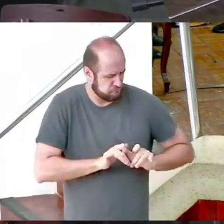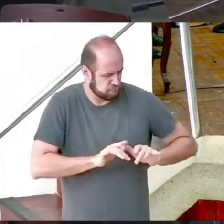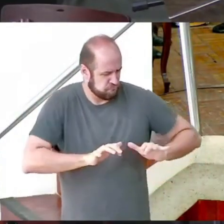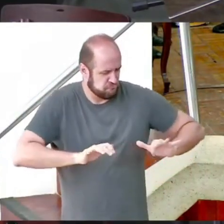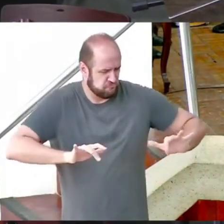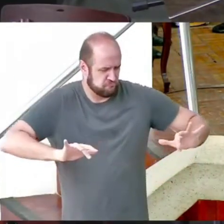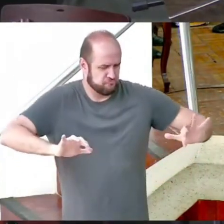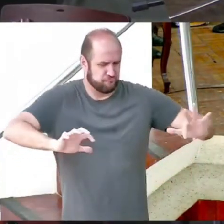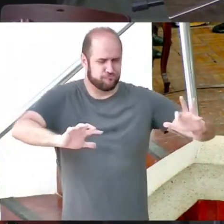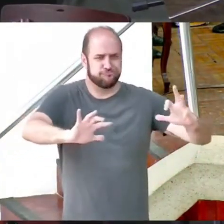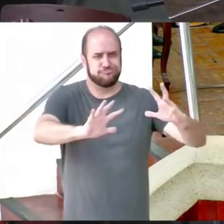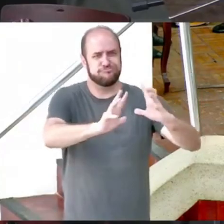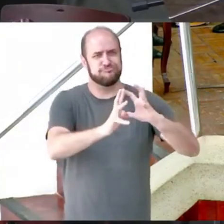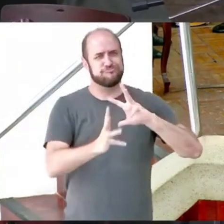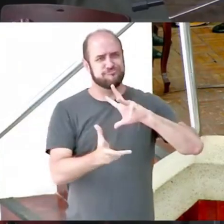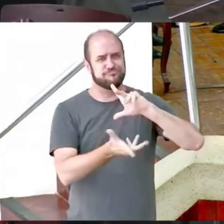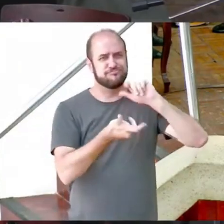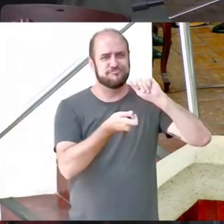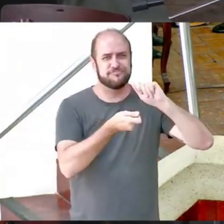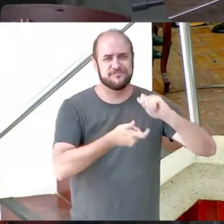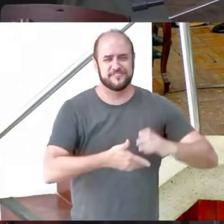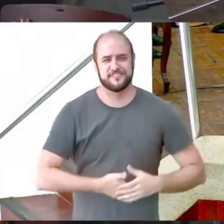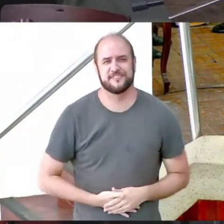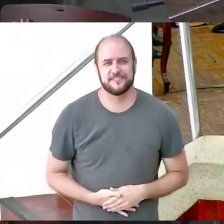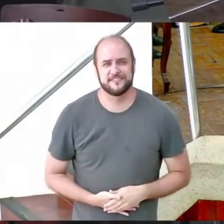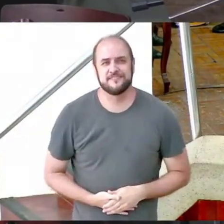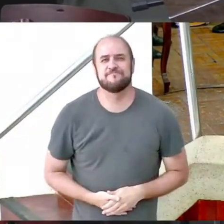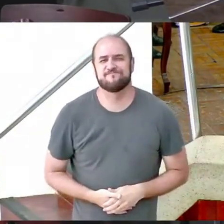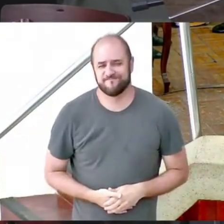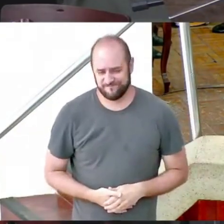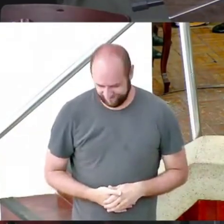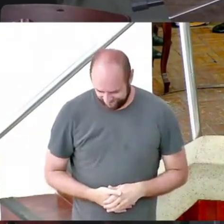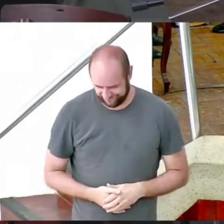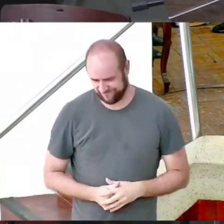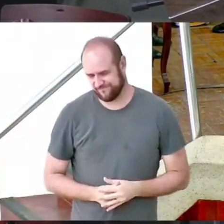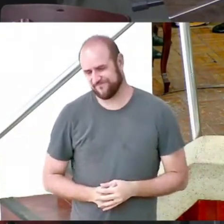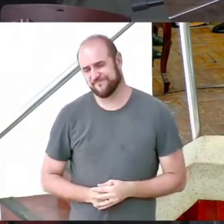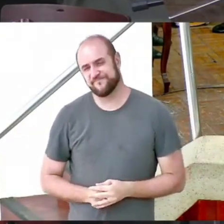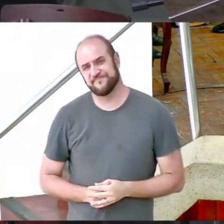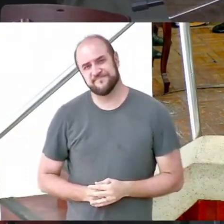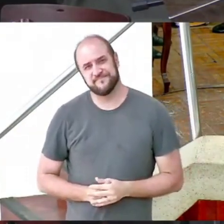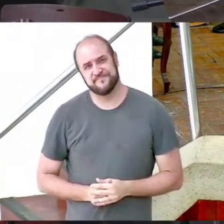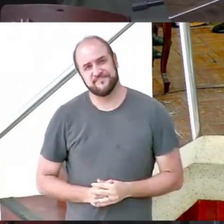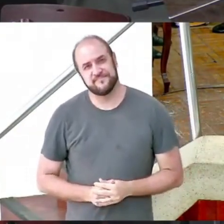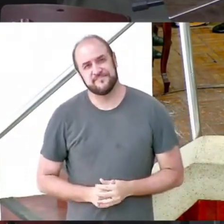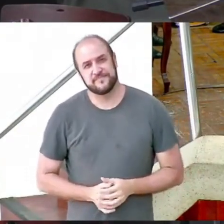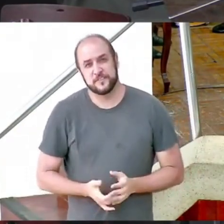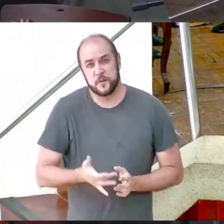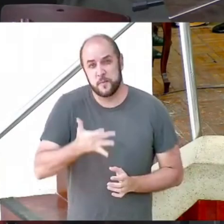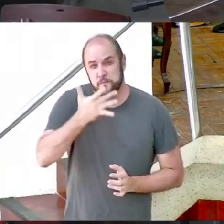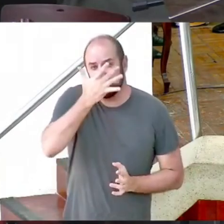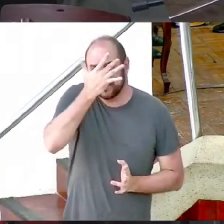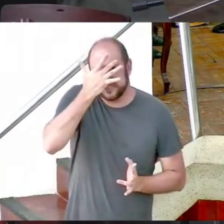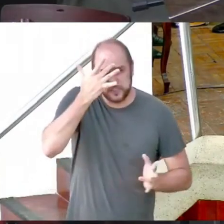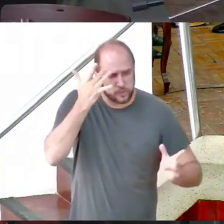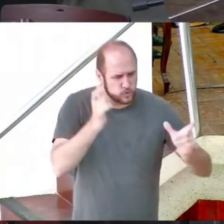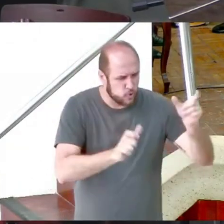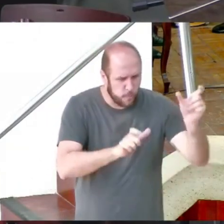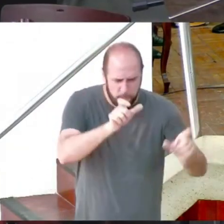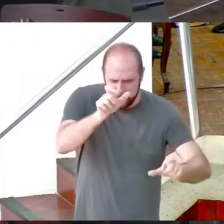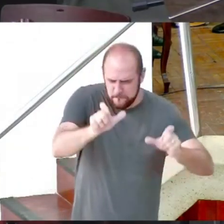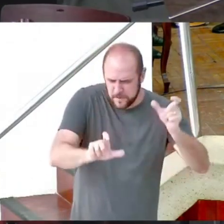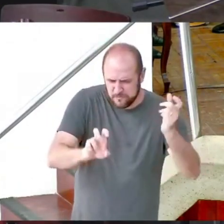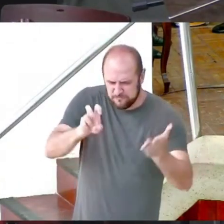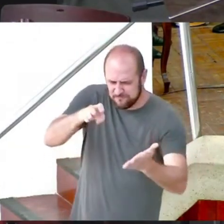vai acontecendo. Vai acontecendo. E pessoas vão se dobrando diante do senhorio